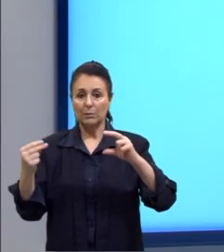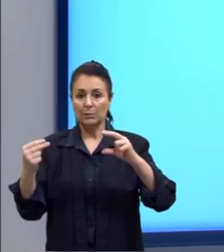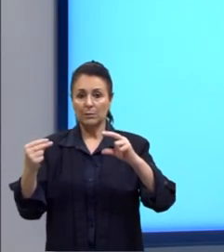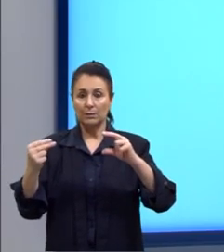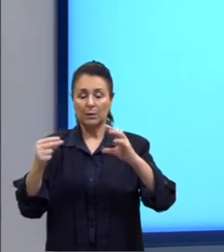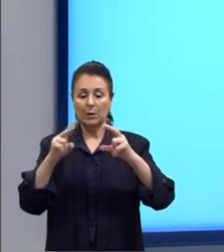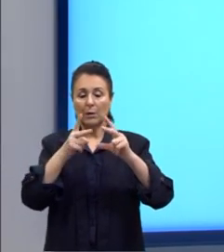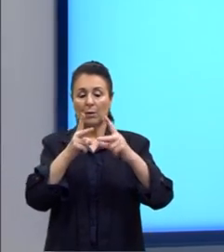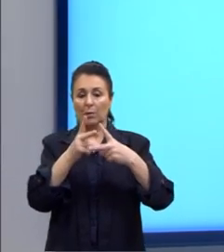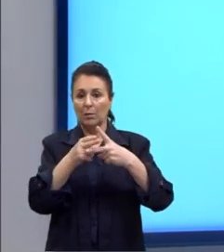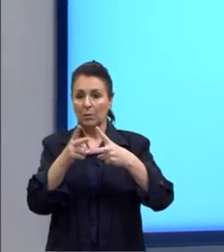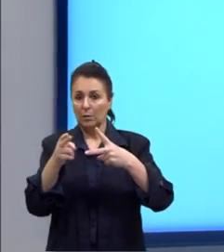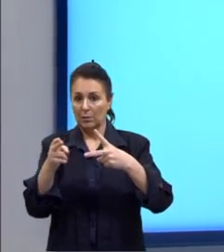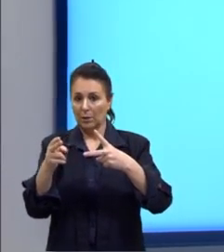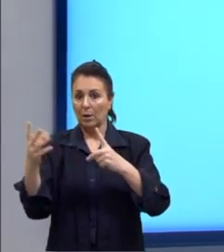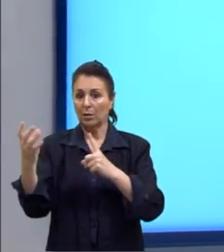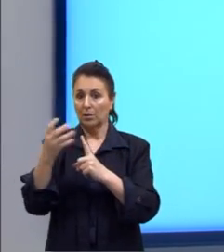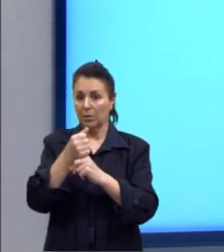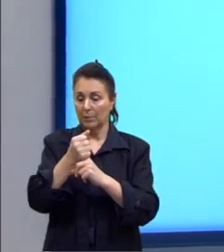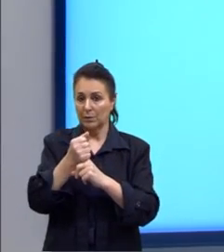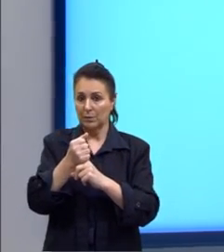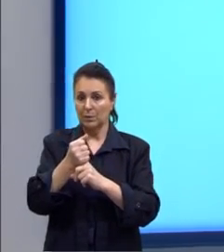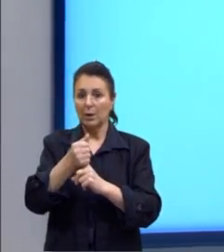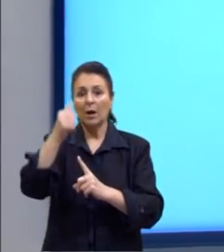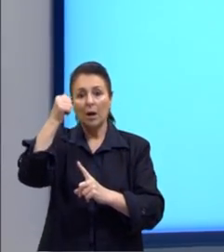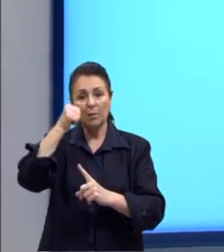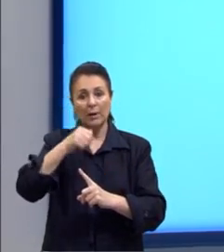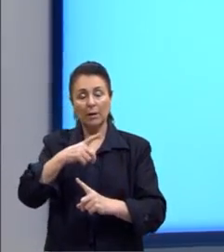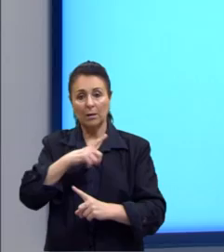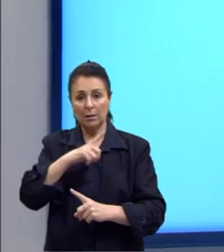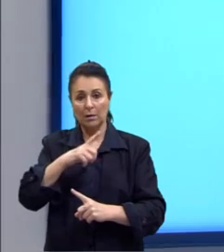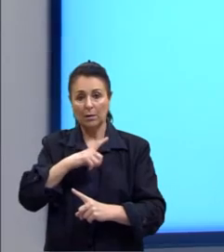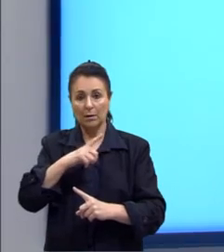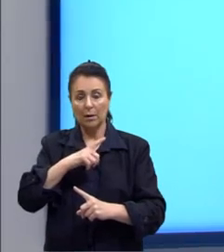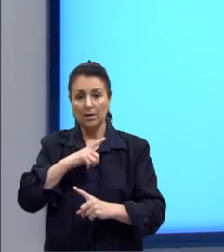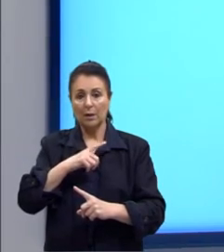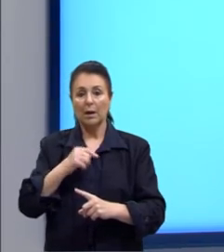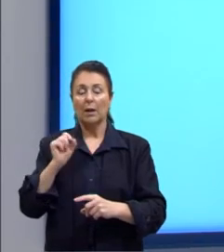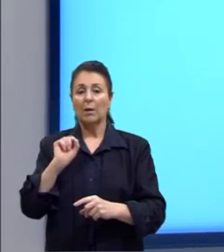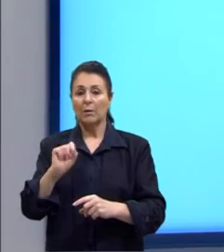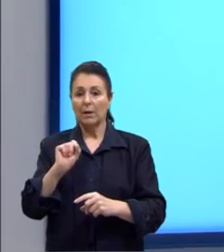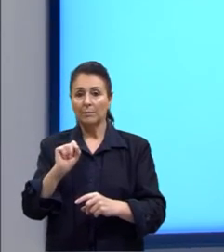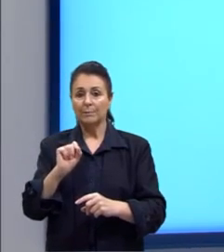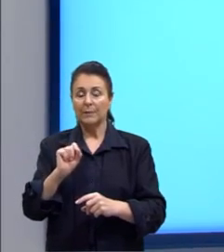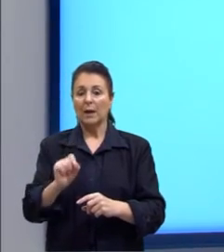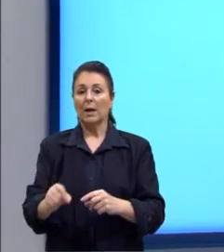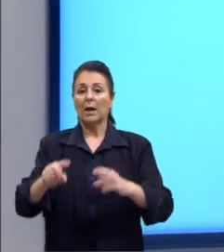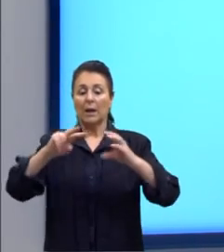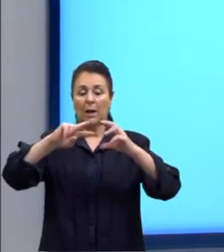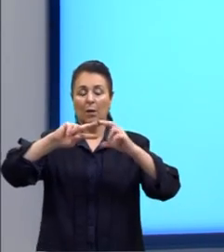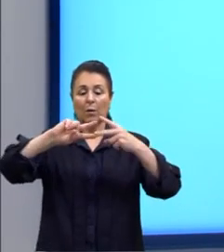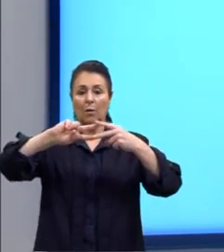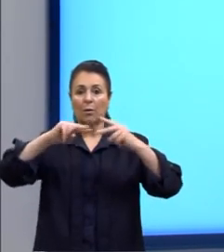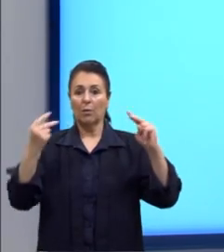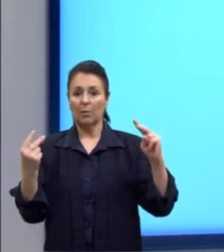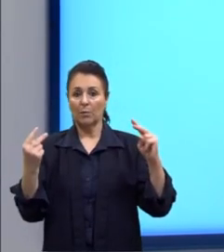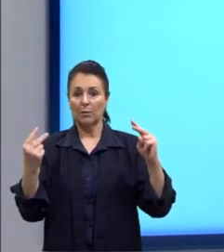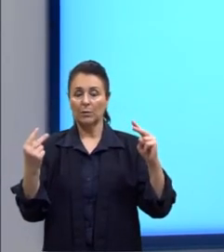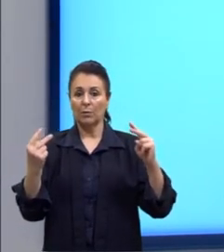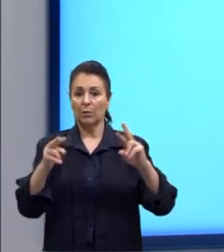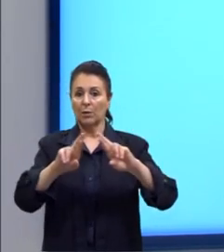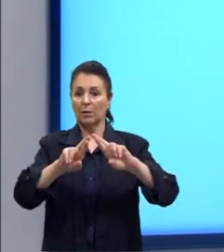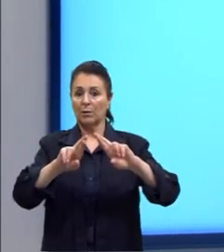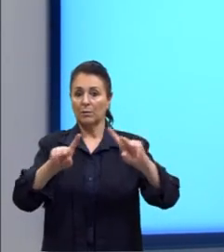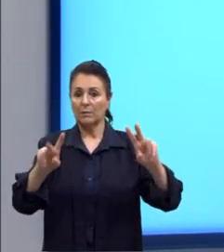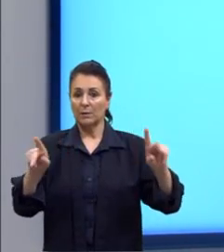doença e não é portadora a mulher portadora ela heterozigota então um hdmi1